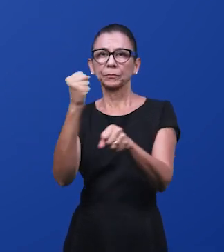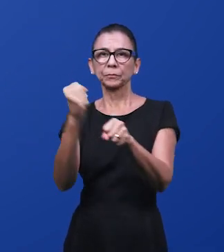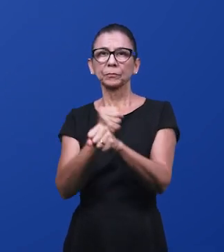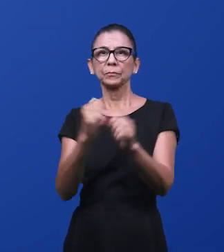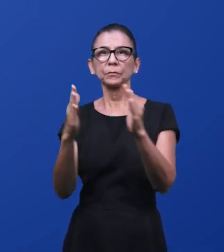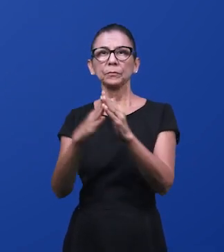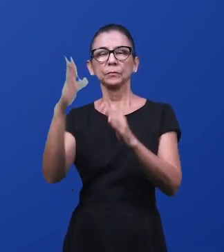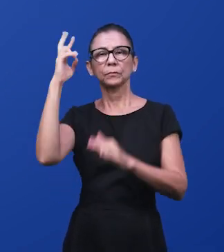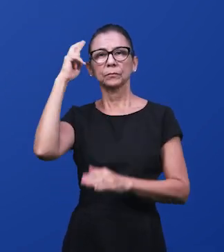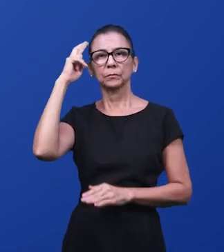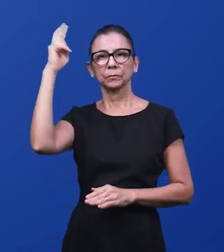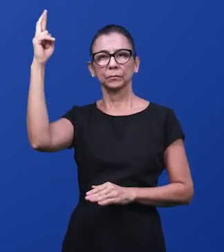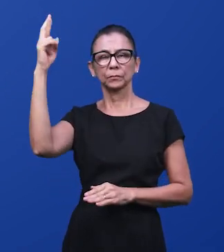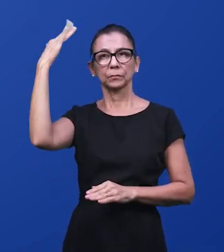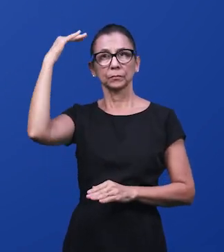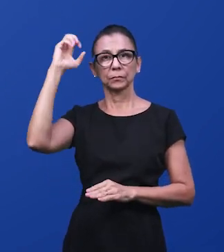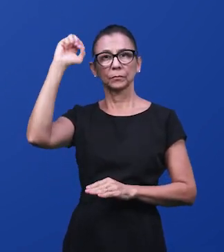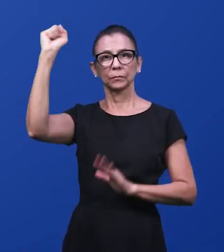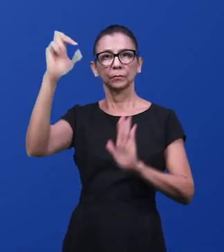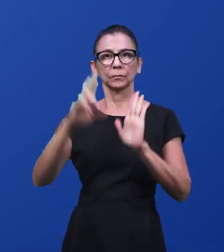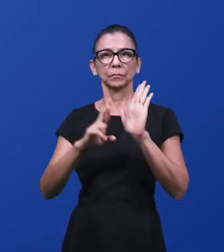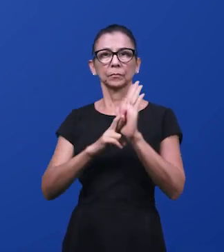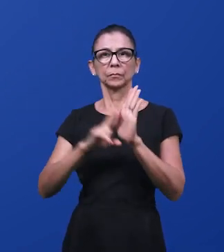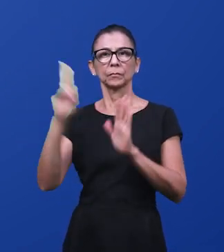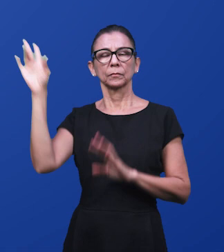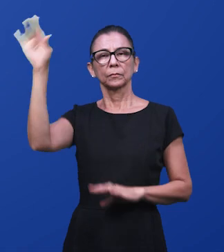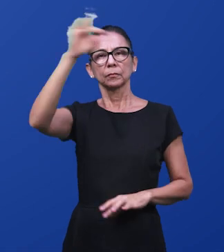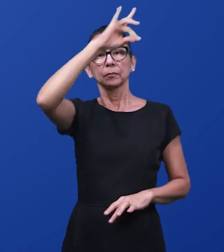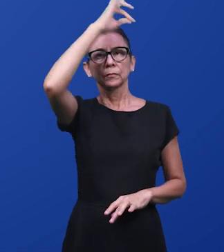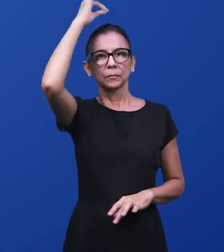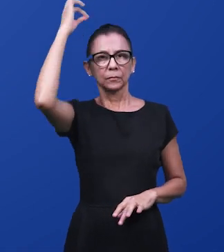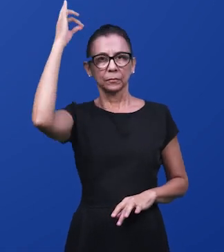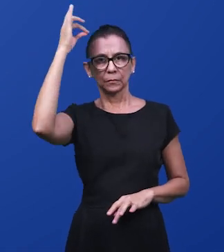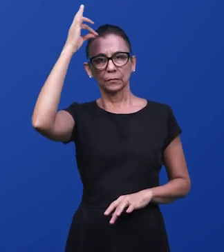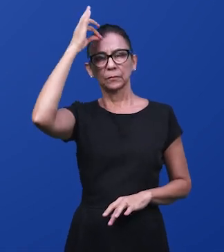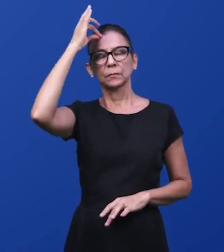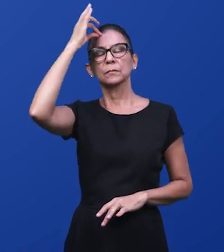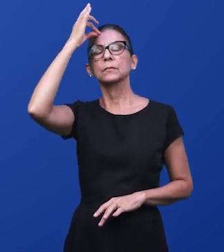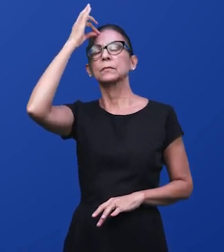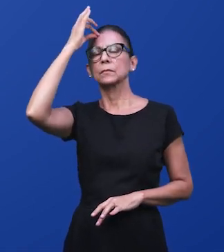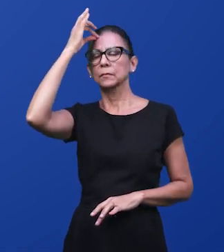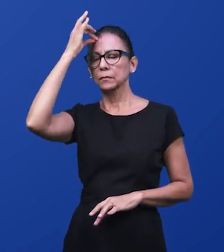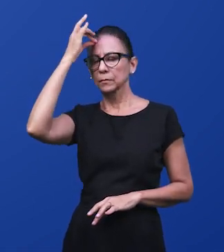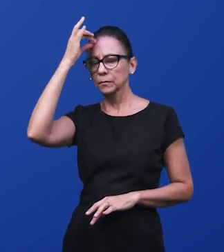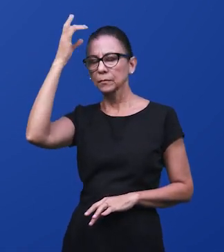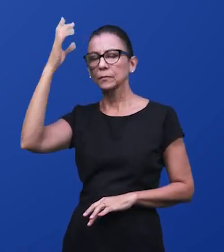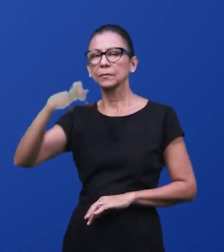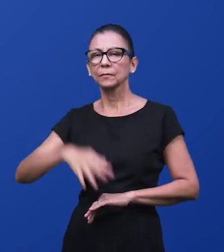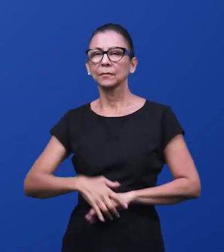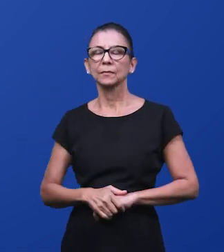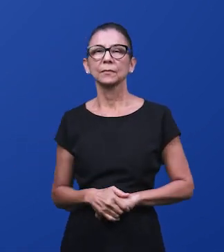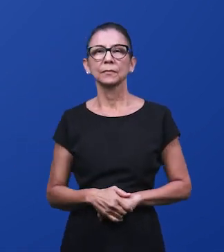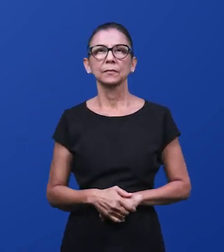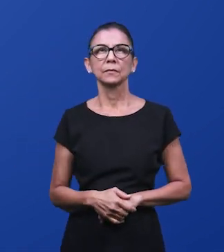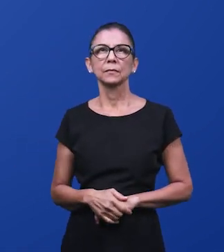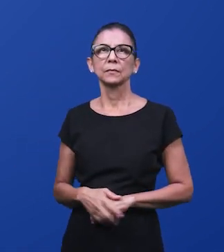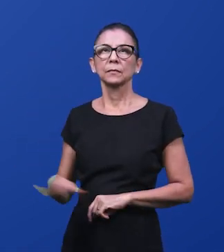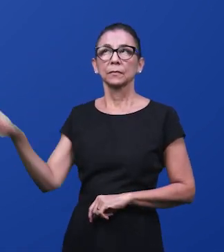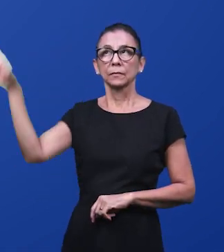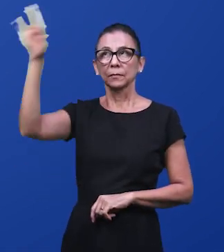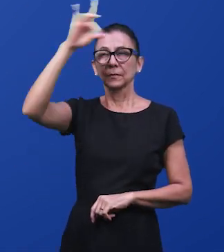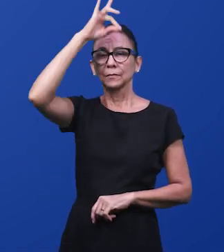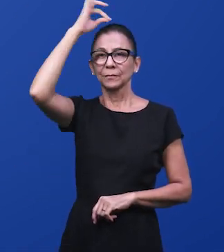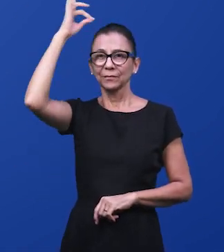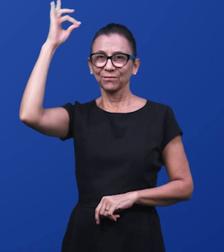que o Espírito Santo tem feito nas nossas vidas é nos fazer templo dele, fazer ali a habitação. Então, a cada dia ele tem